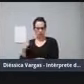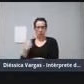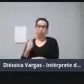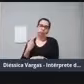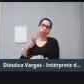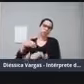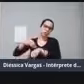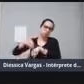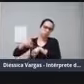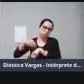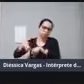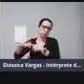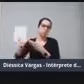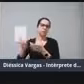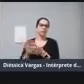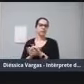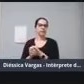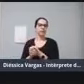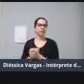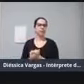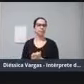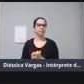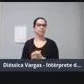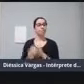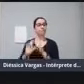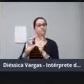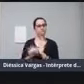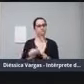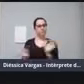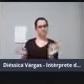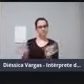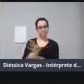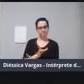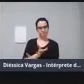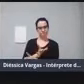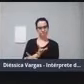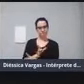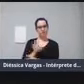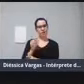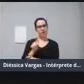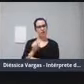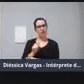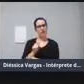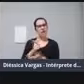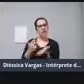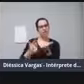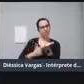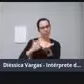com isso, né? E após isso, então, eles foram apresentados ao maravilhoso mundo dos insetos.